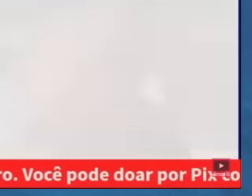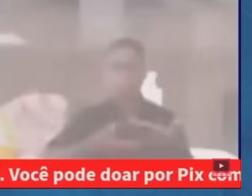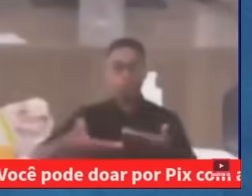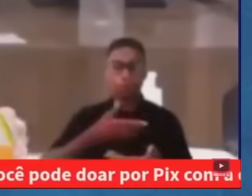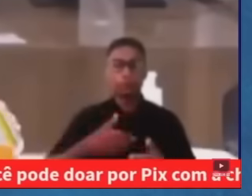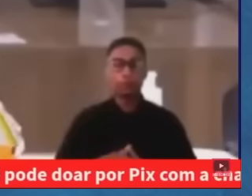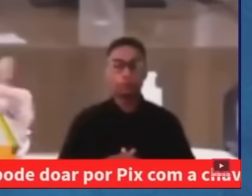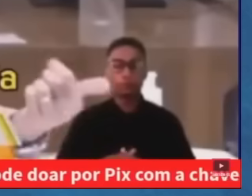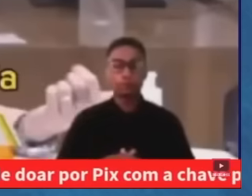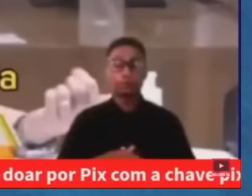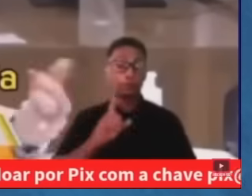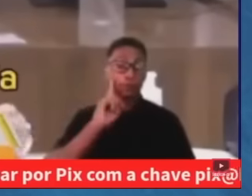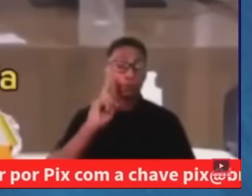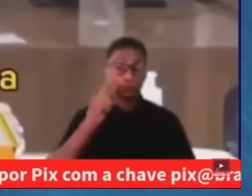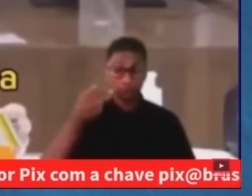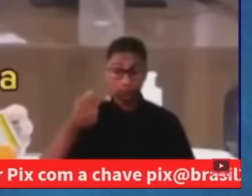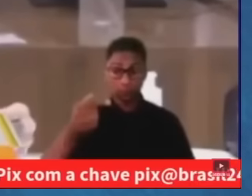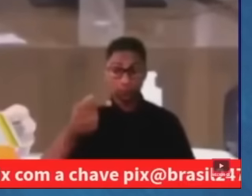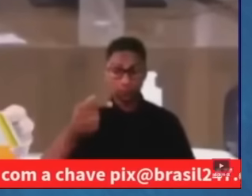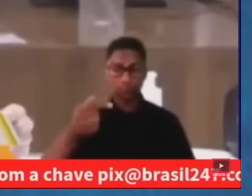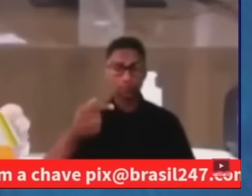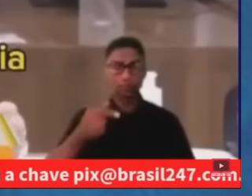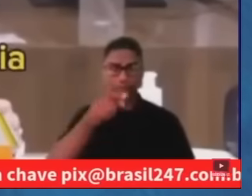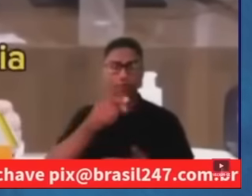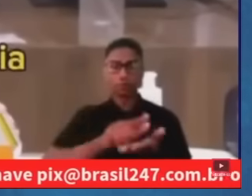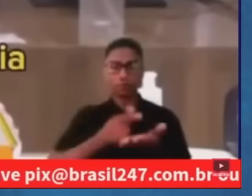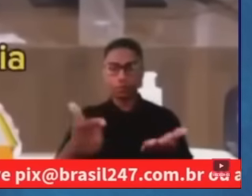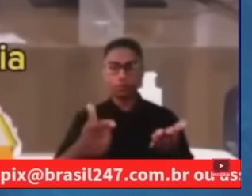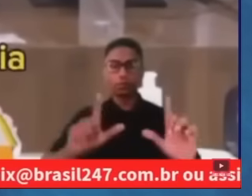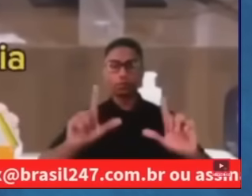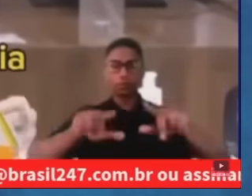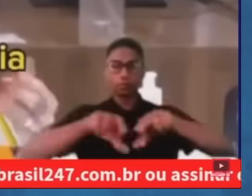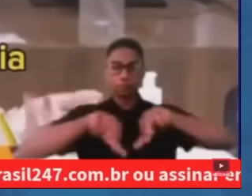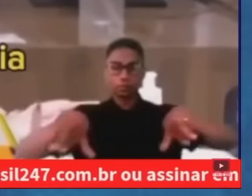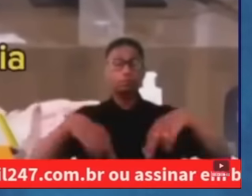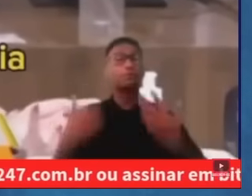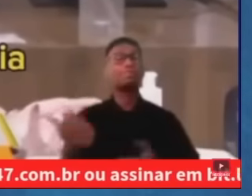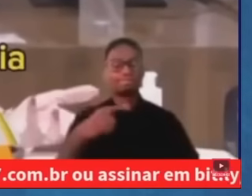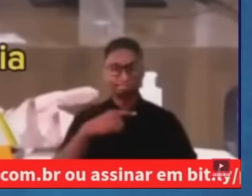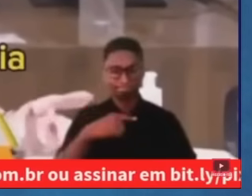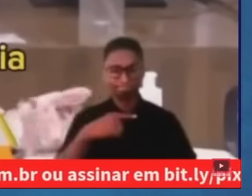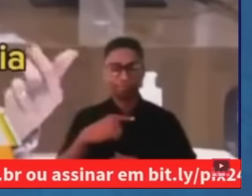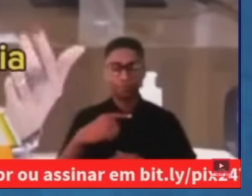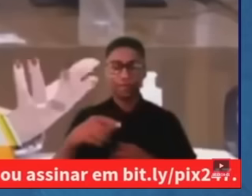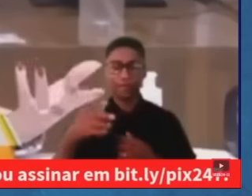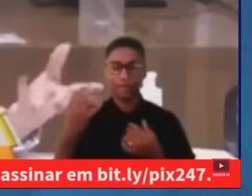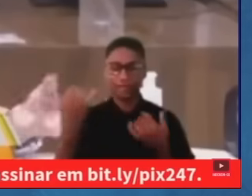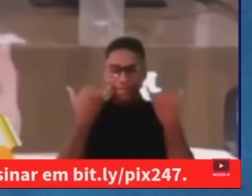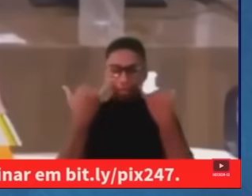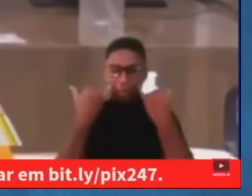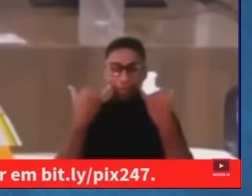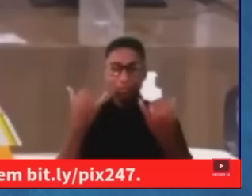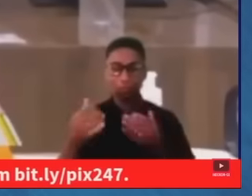e no dia 7 O que foi veiculado na mídia realmente várias frações de inteligência e formavam sobre